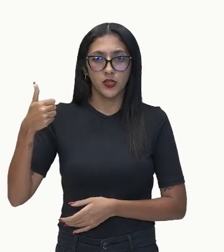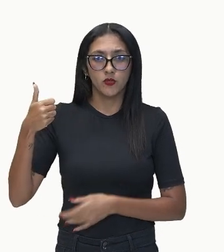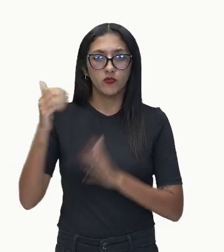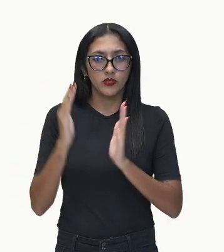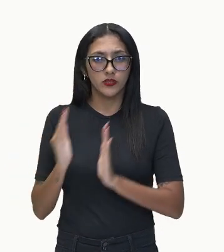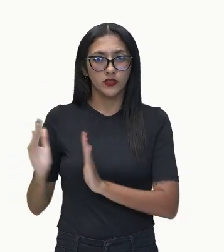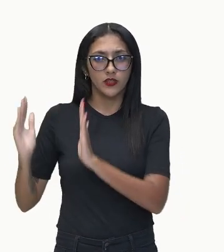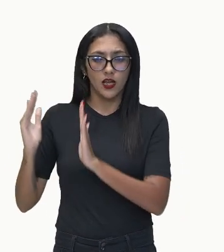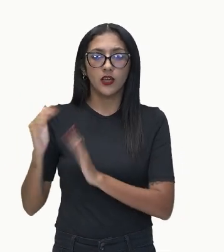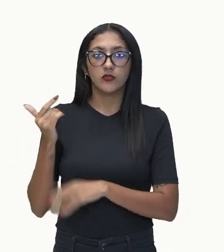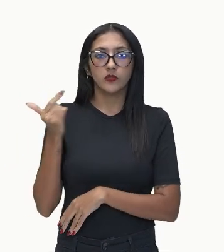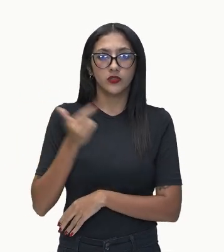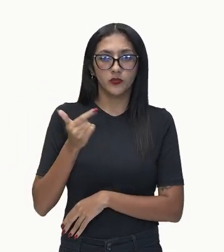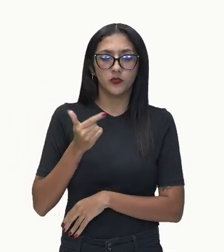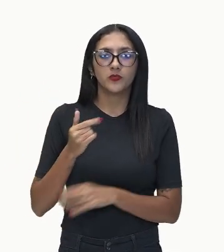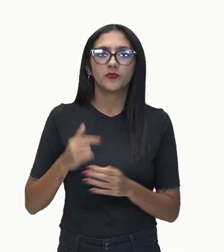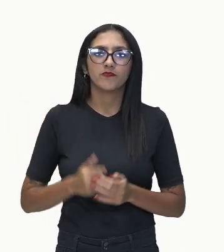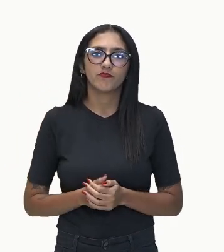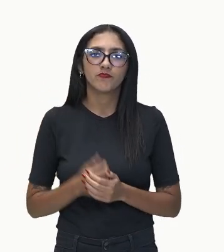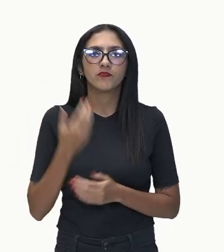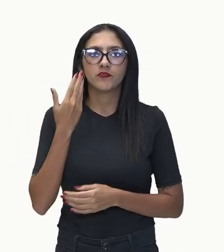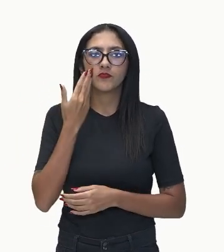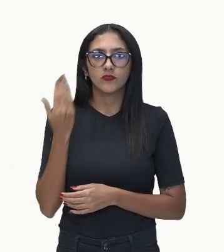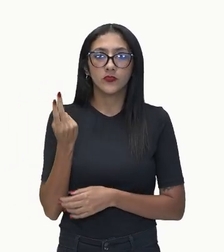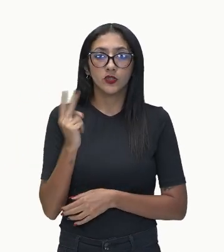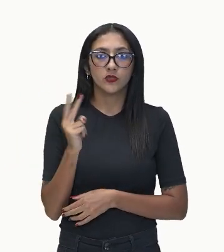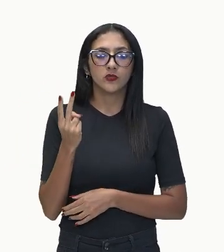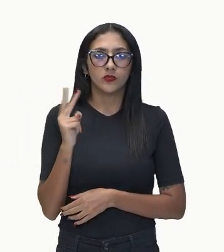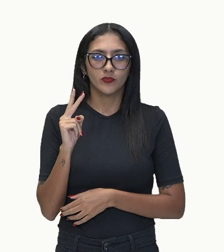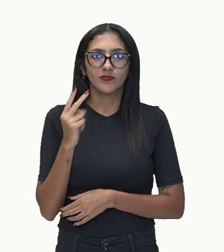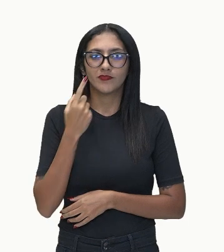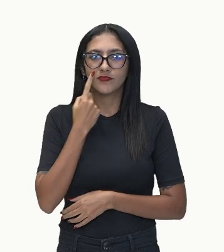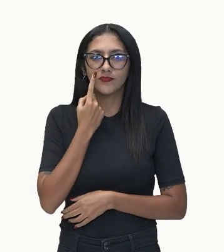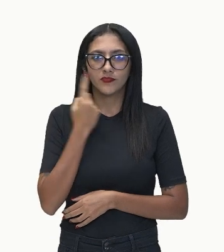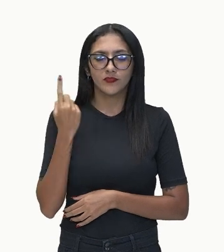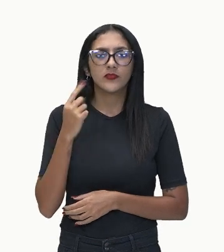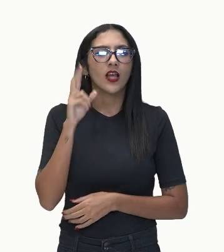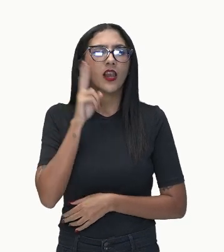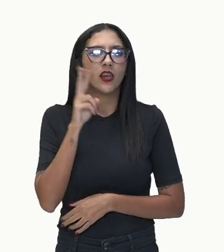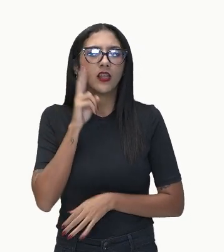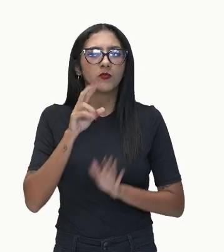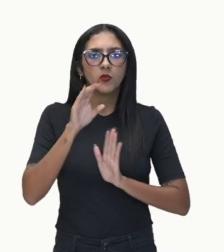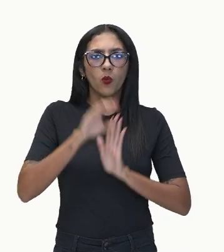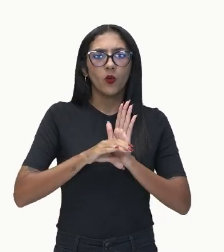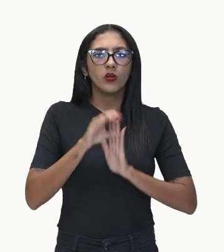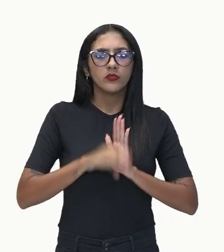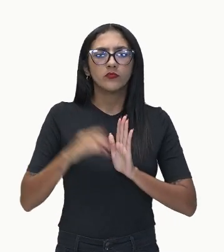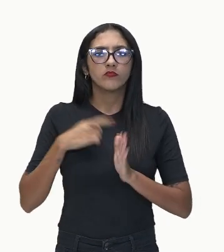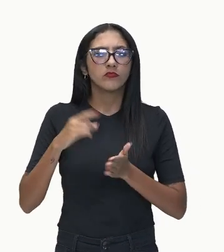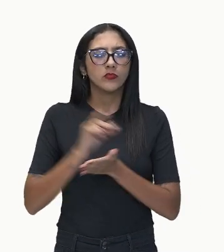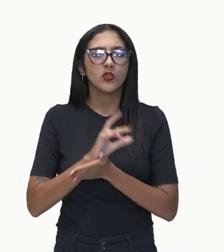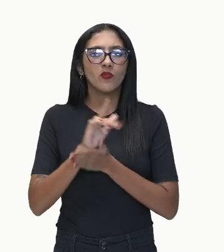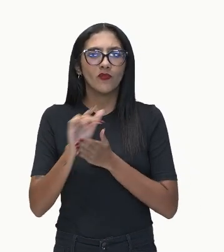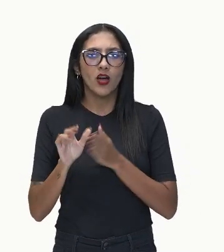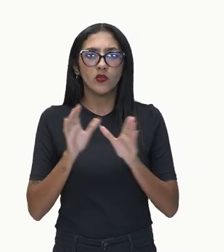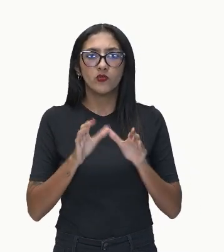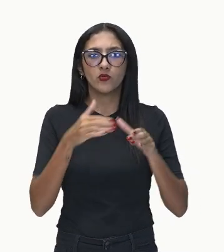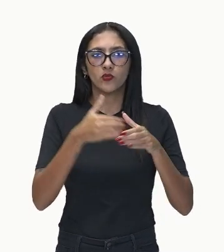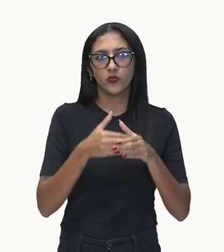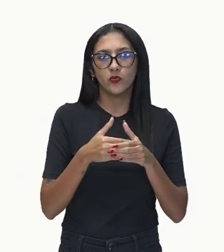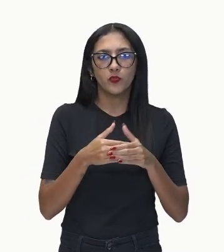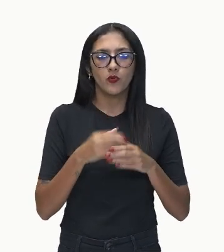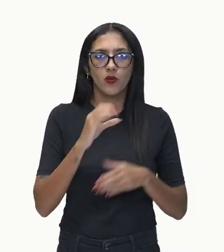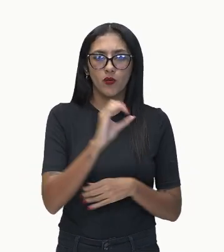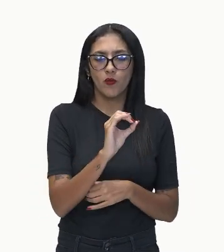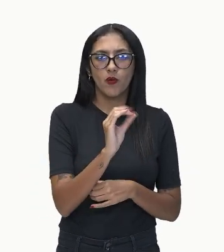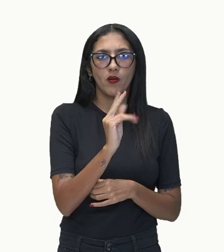dos carboidratos, né? Polihidroxi, como está no conceito, porque tem vários grupos hidroxilas, e também